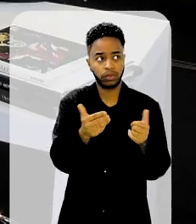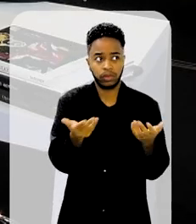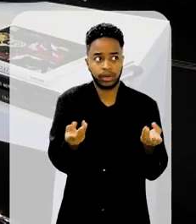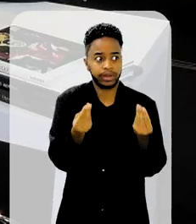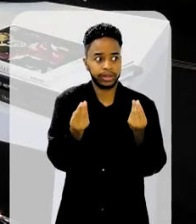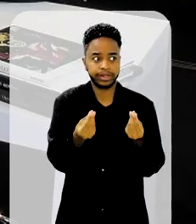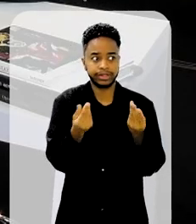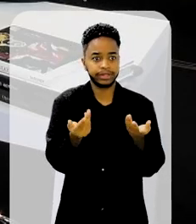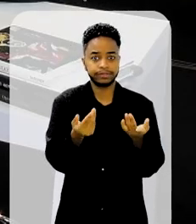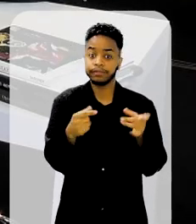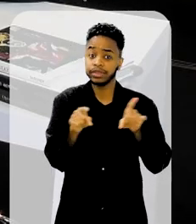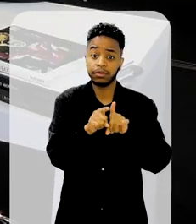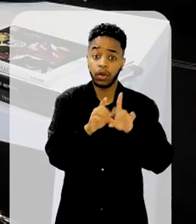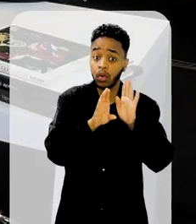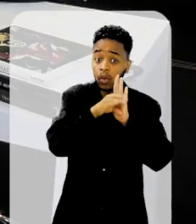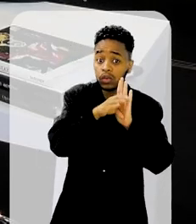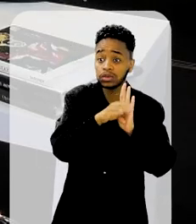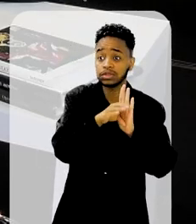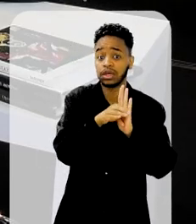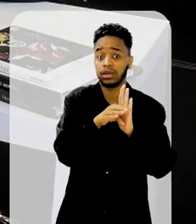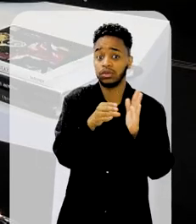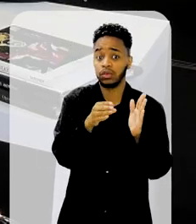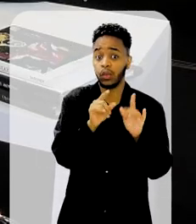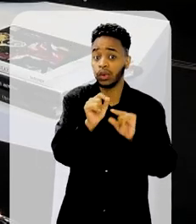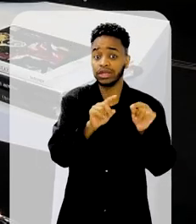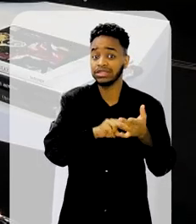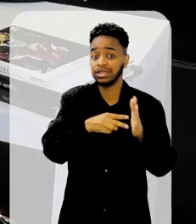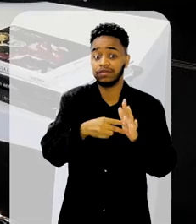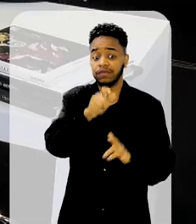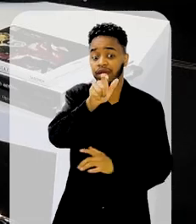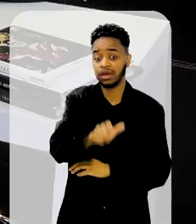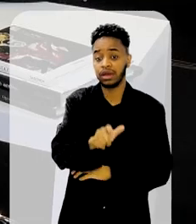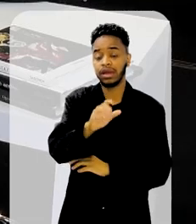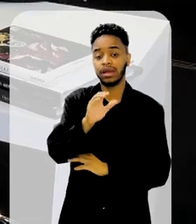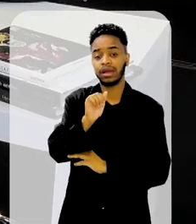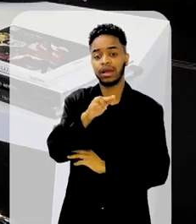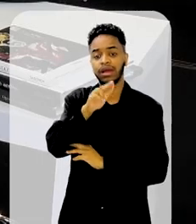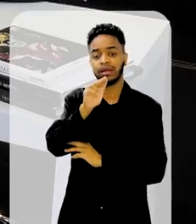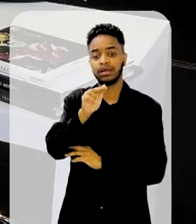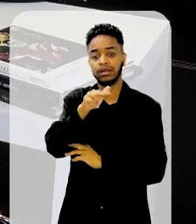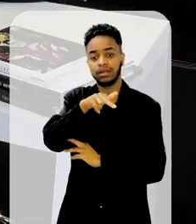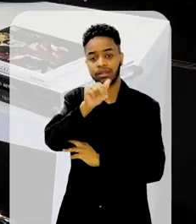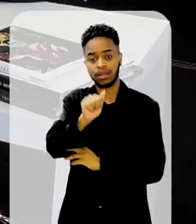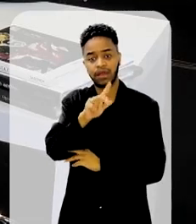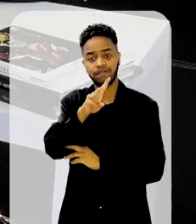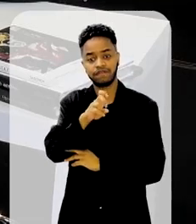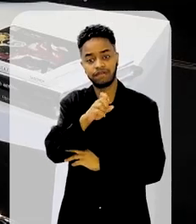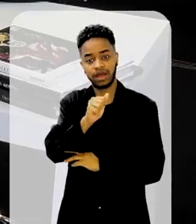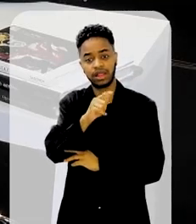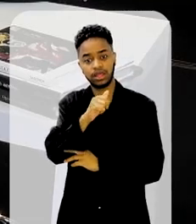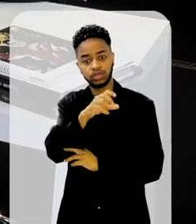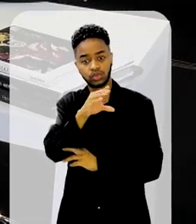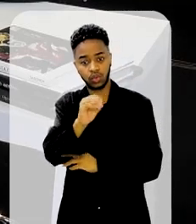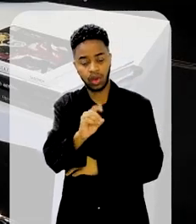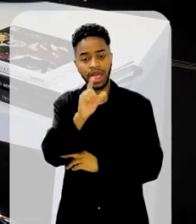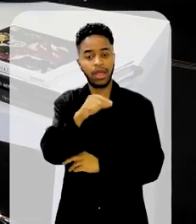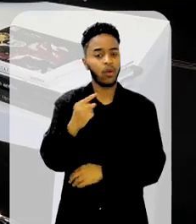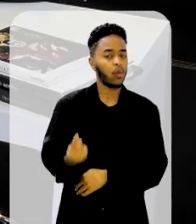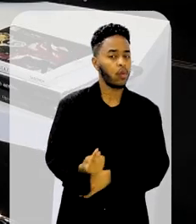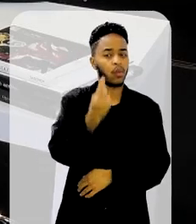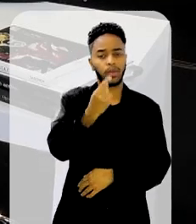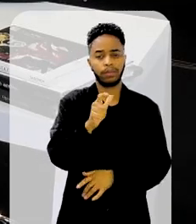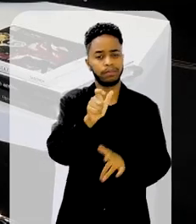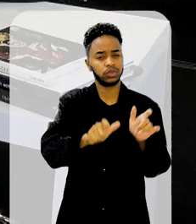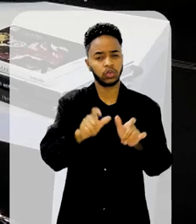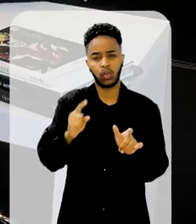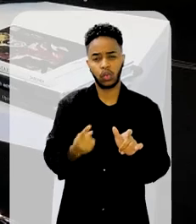gente mudou até mesmo o conceito da figura do carnavalesco que era aquela figura firme e única que